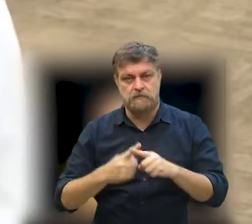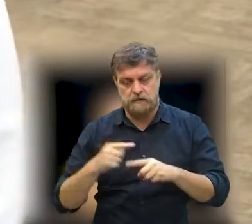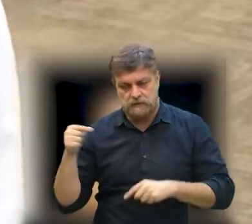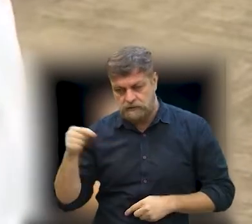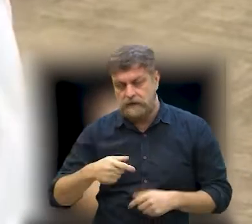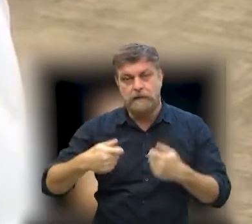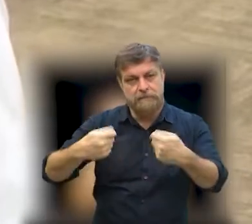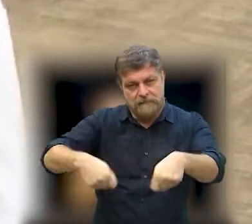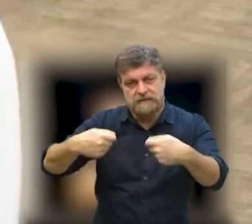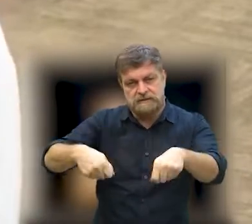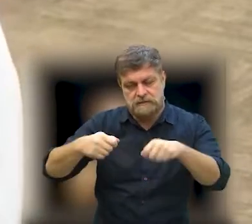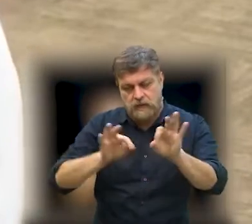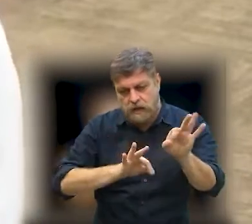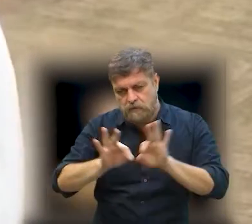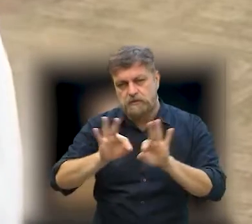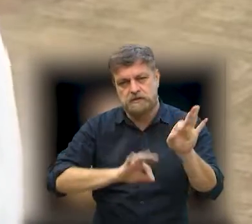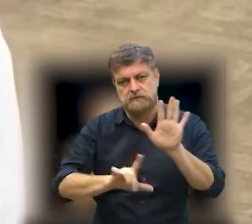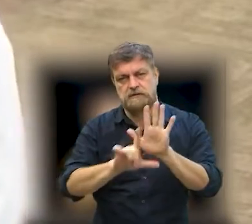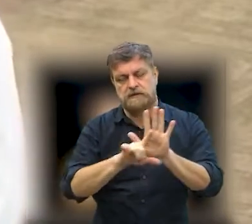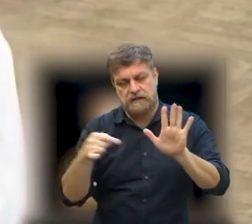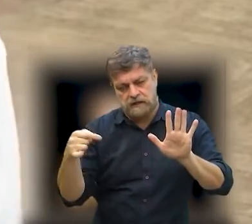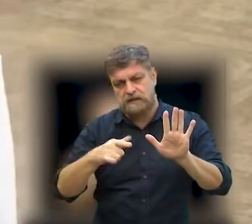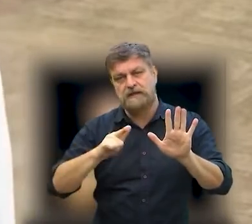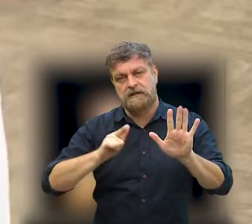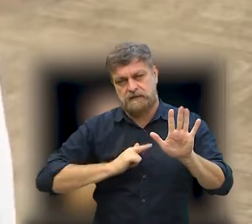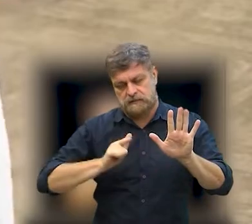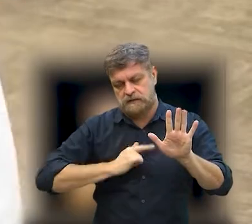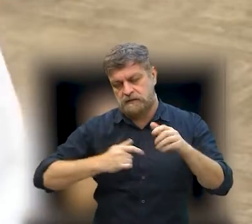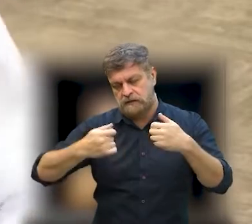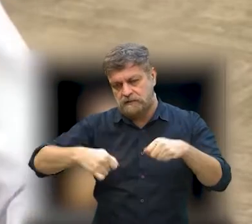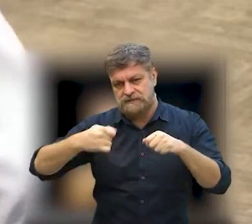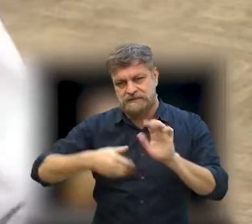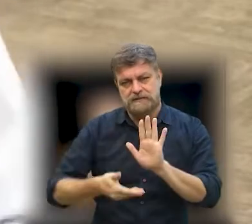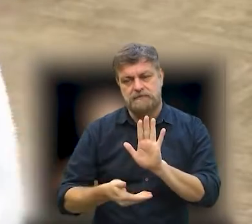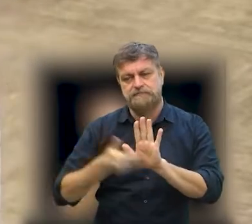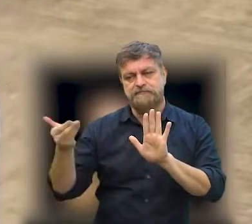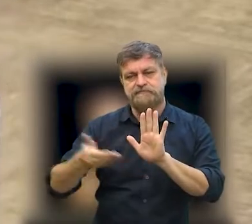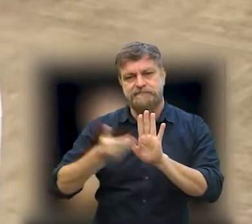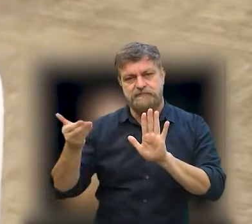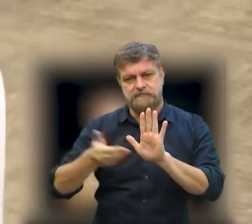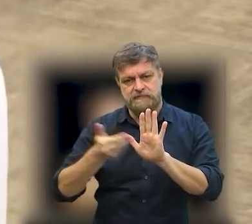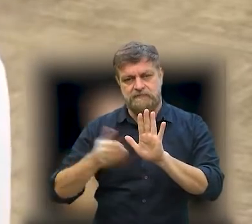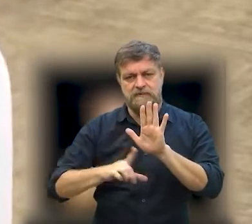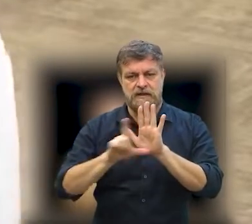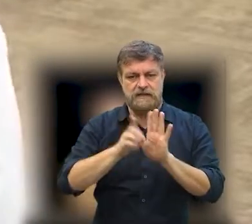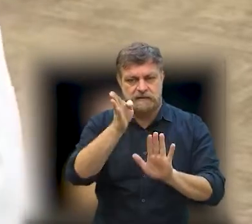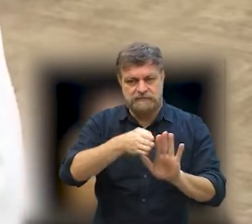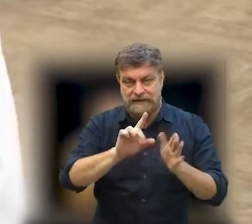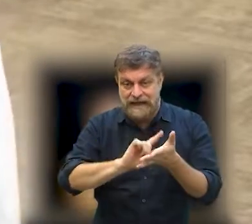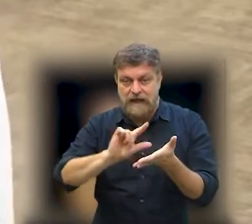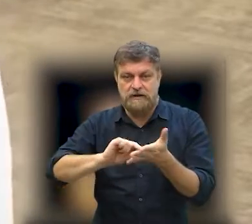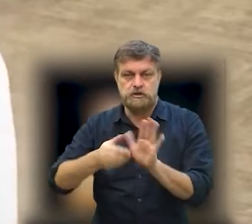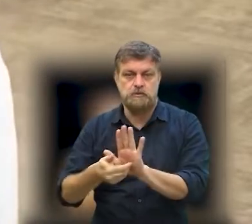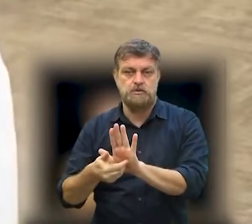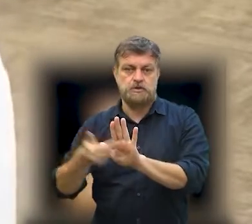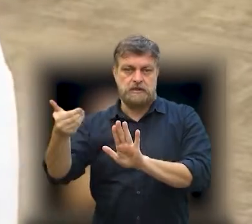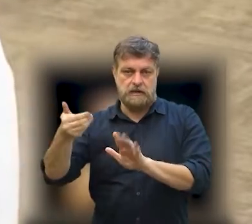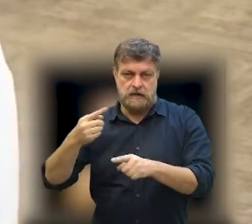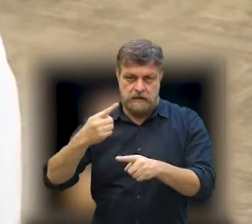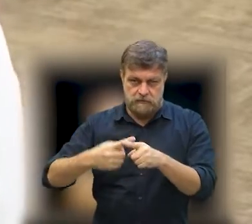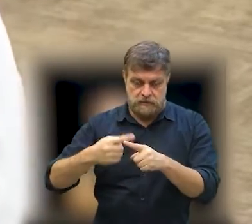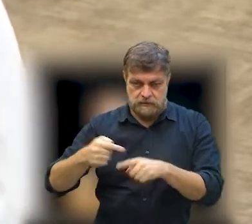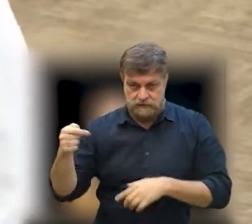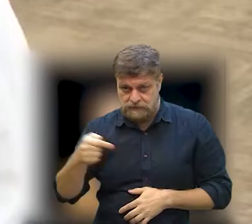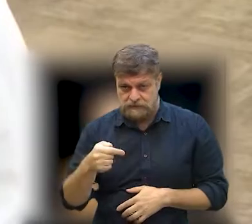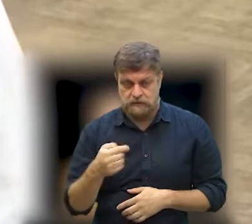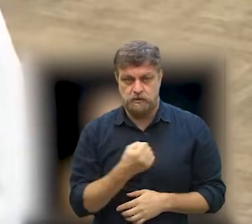E porque se faz necessário, um projeto que tem que ser revogada essa lei, esse artigo, na verdade, né?